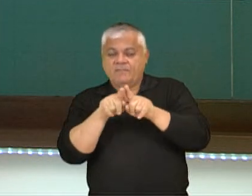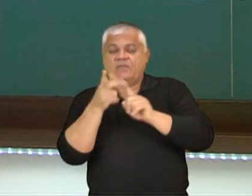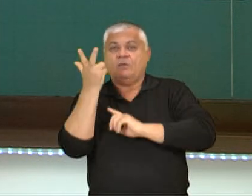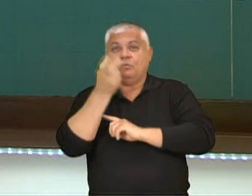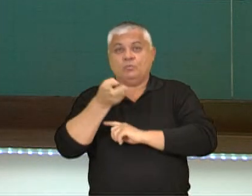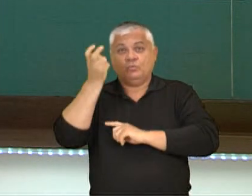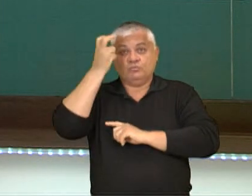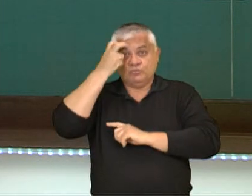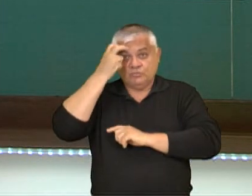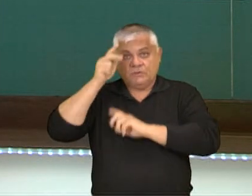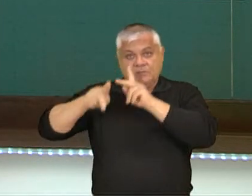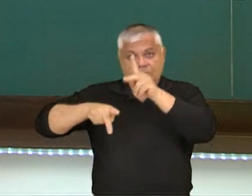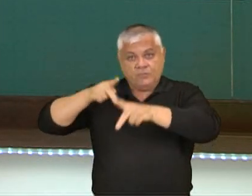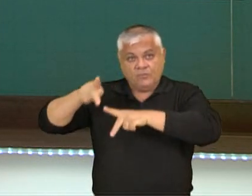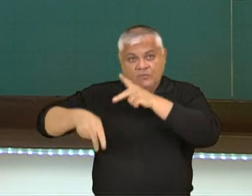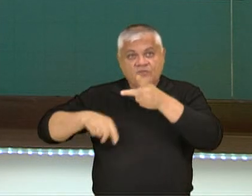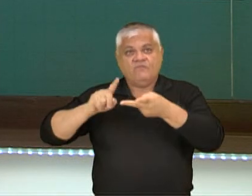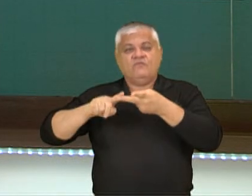folclórica e teatral.